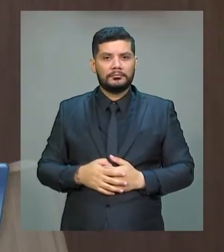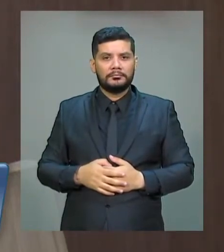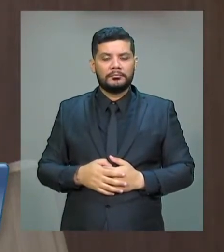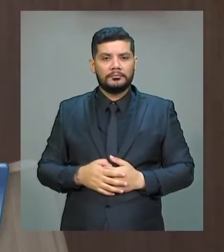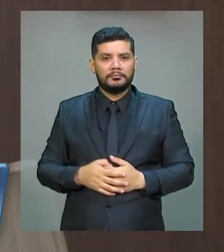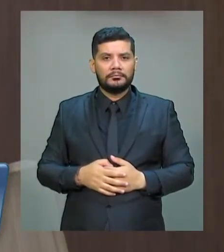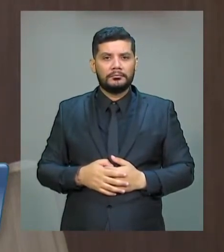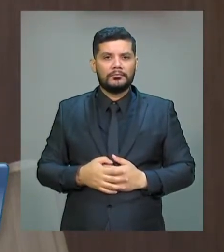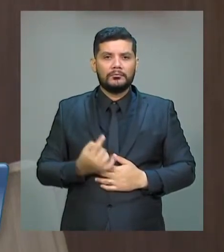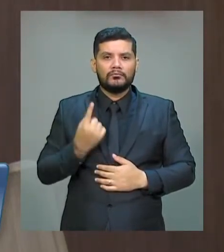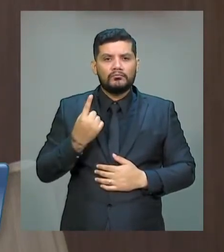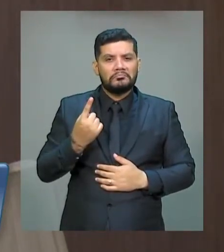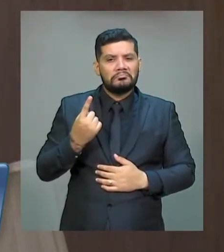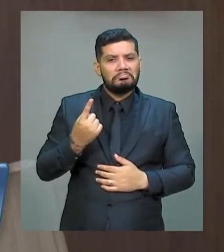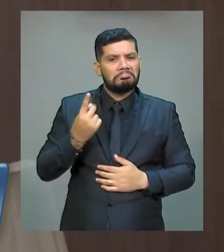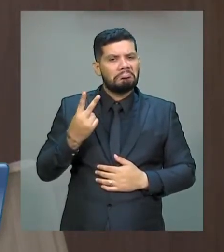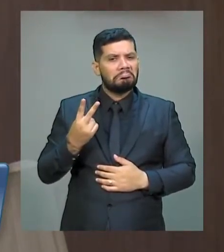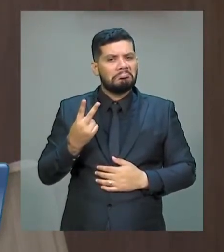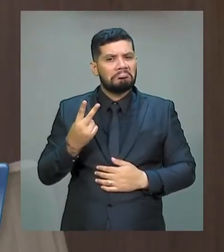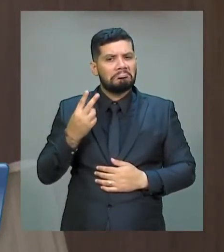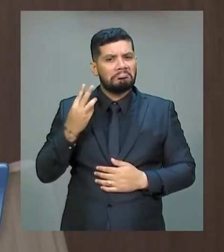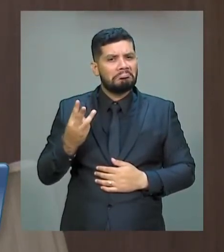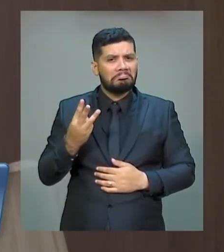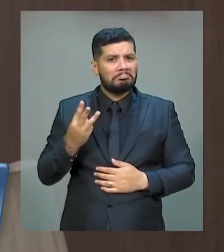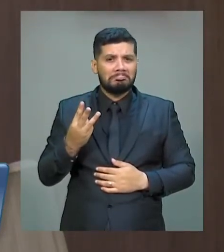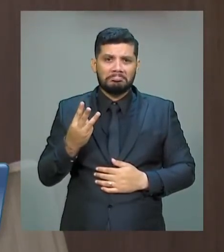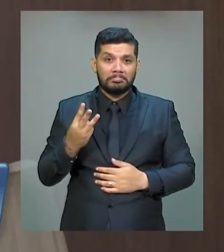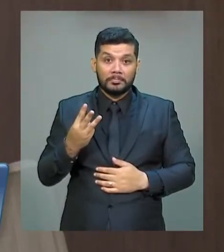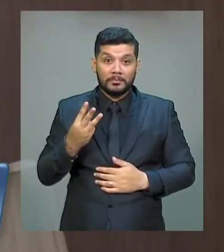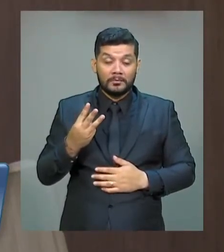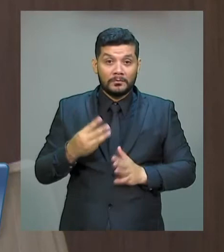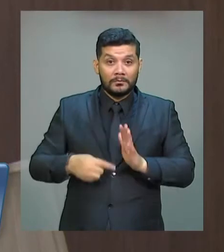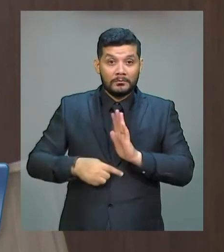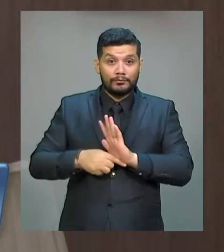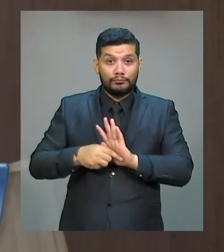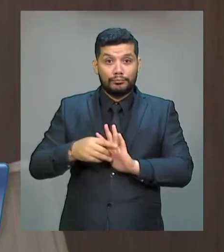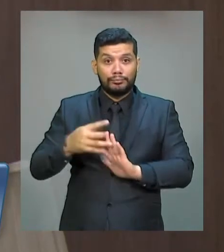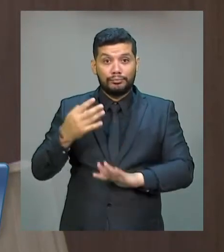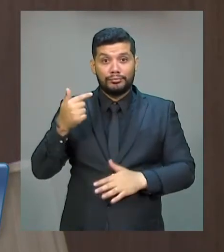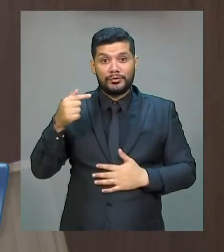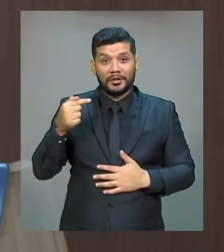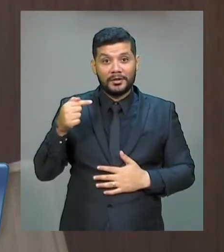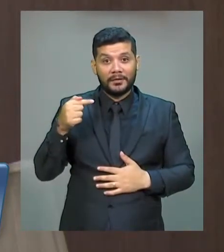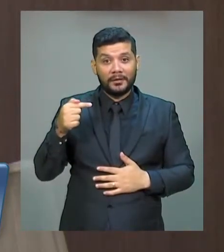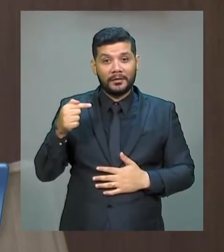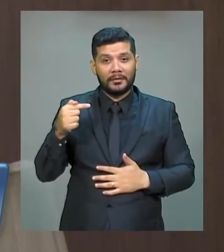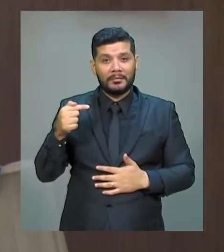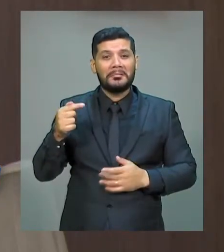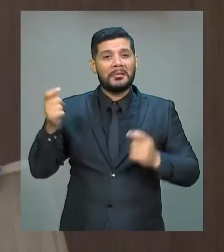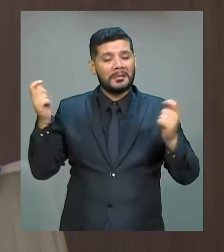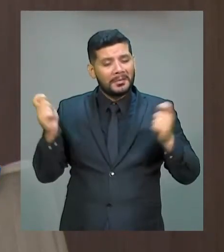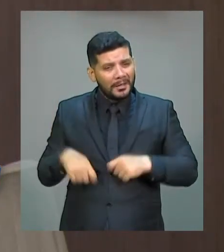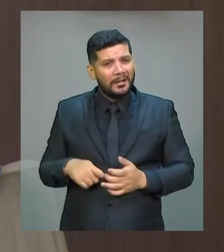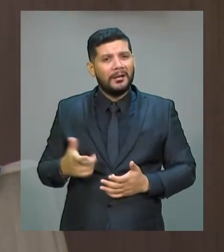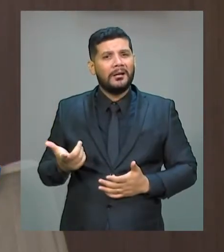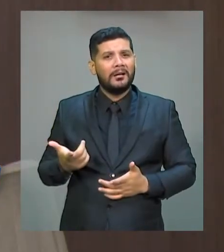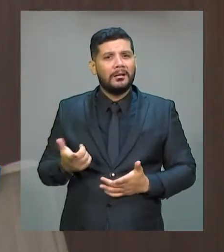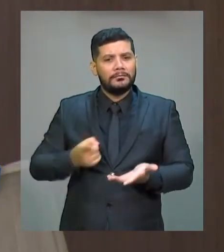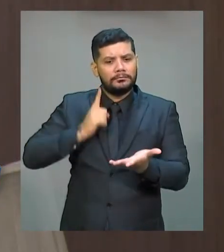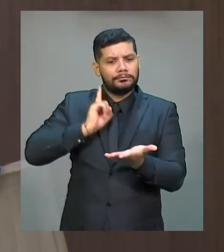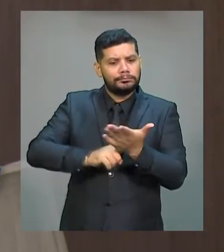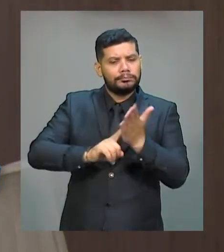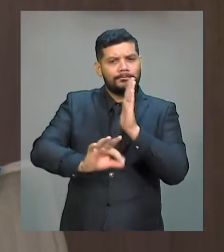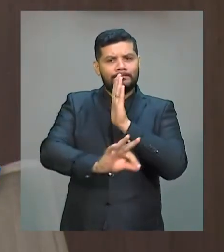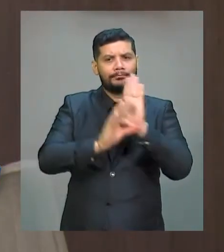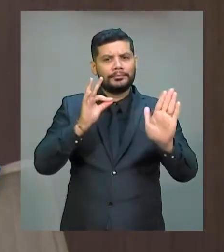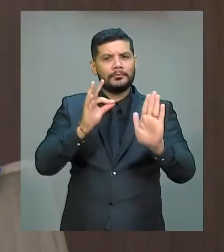foi uma, duas, três, foram 7 vezes que o governo poderia ter comprado, ter feito contratos para